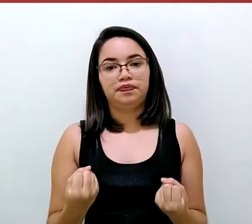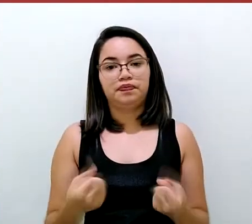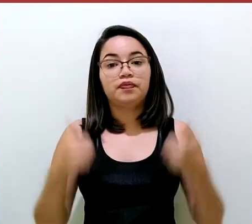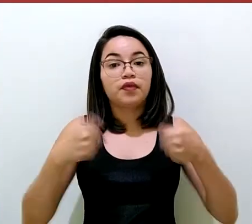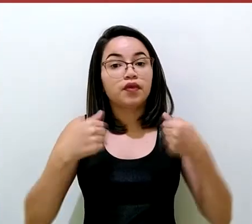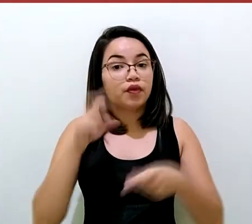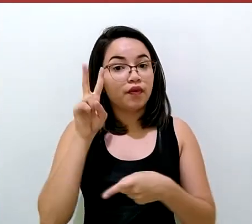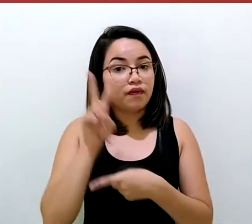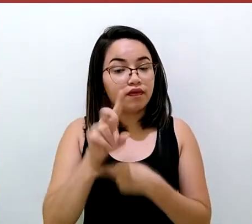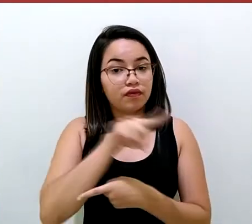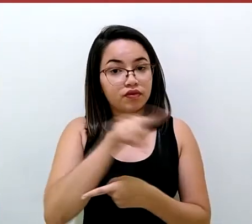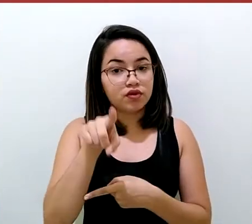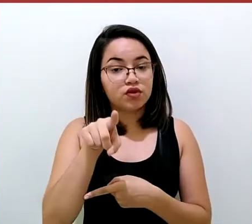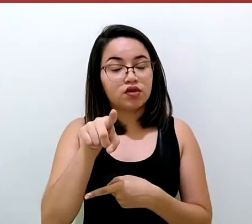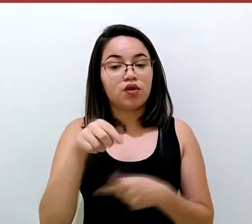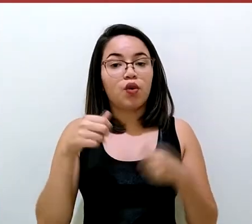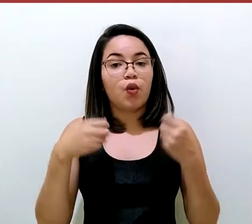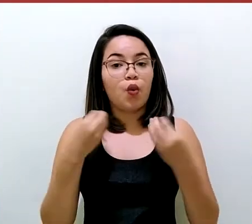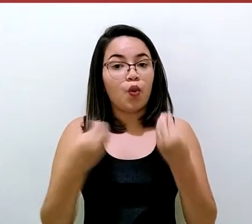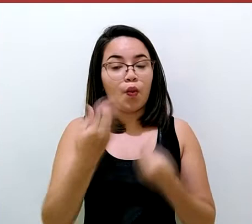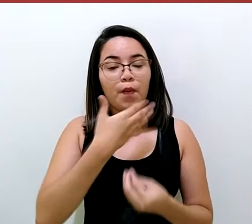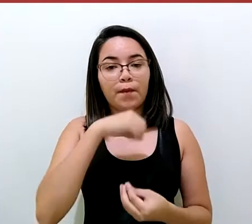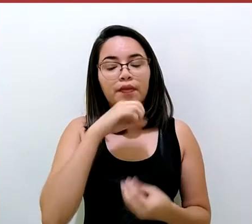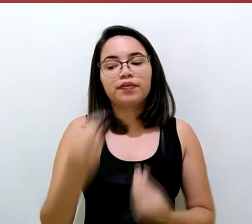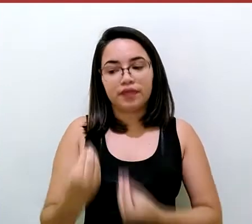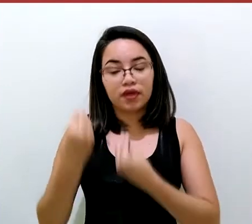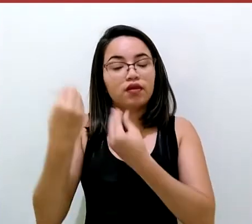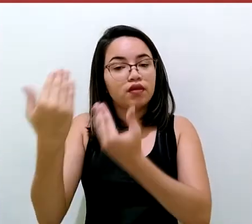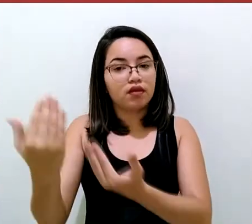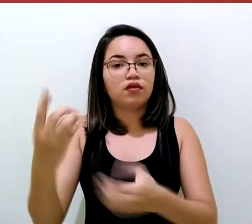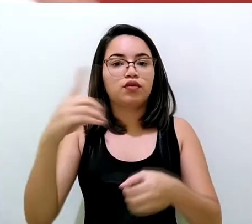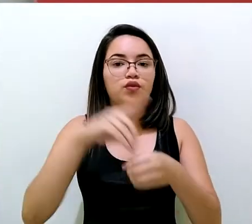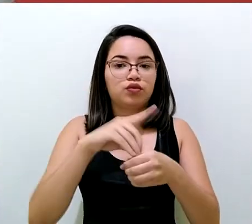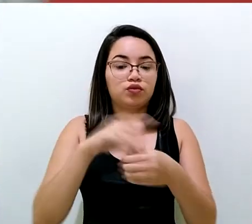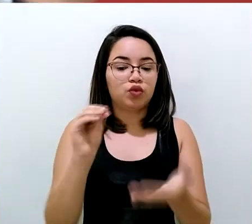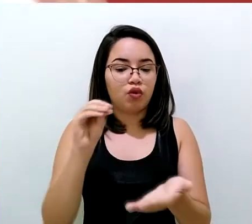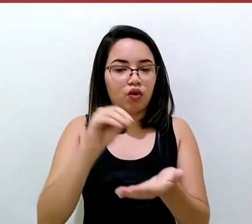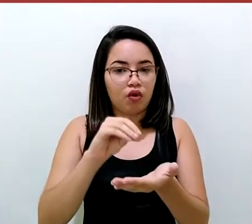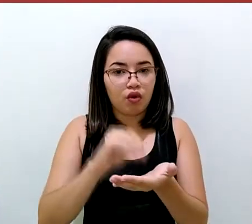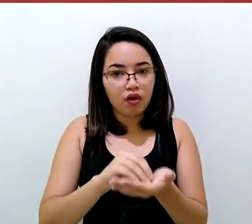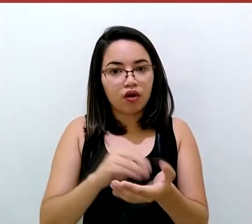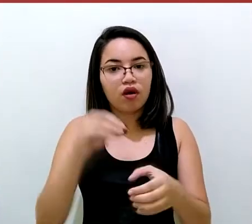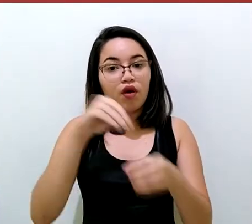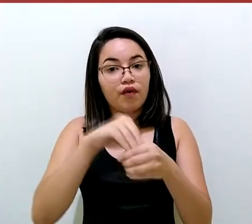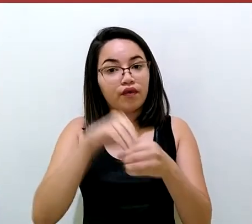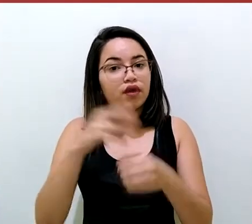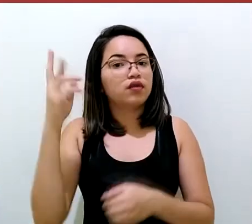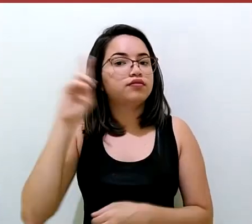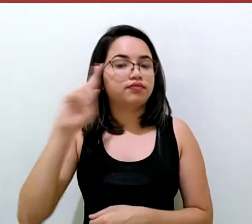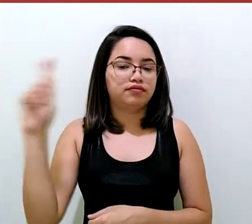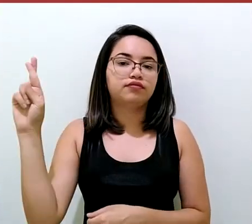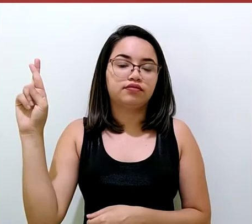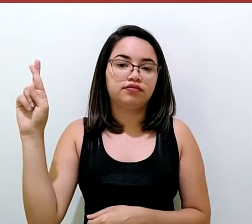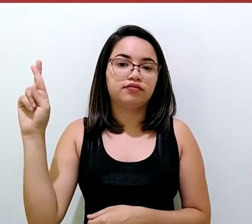Eles precisam ver você, como pai, entregar o dízimo, colocar a oferta